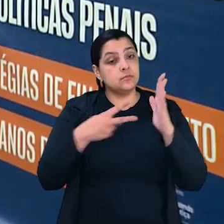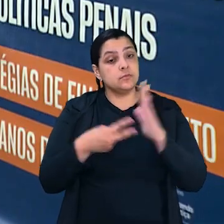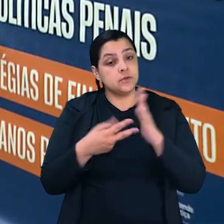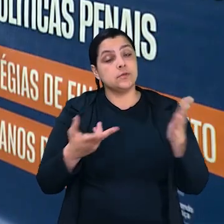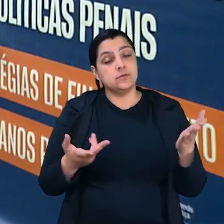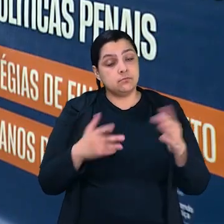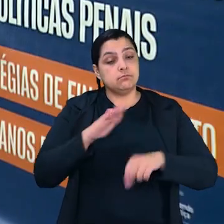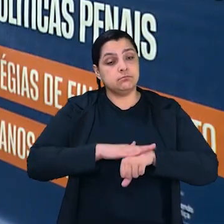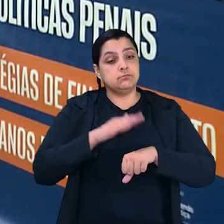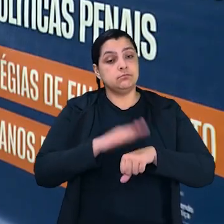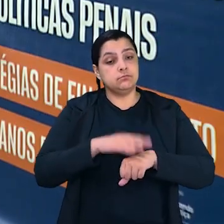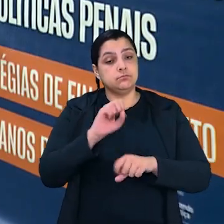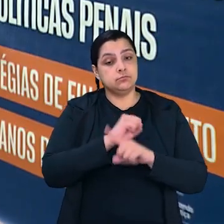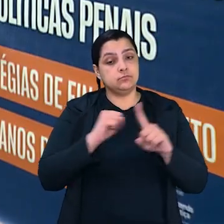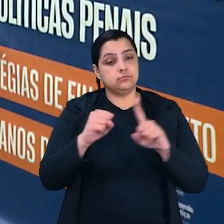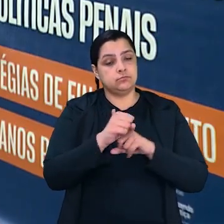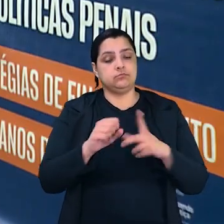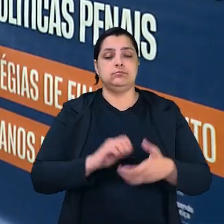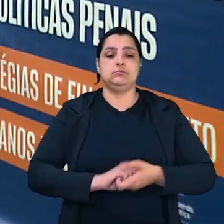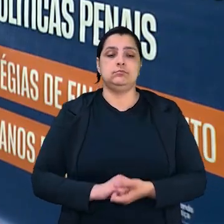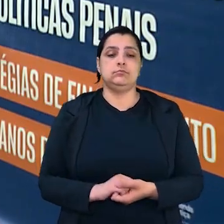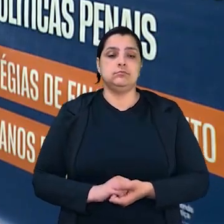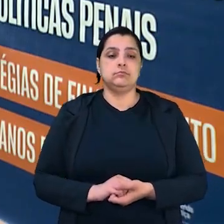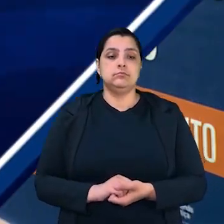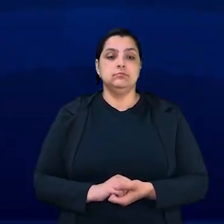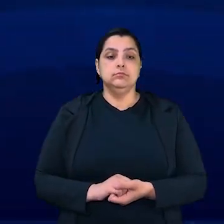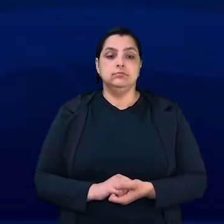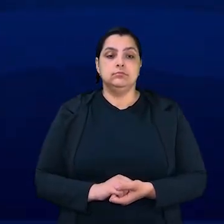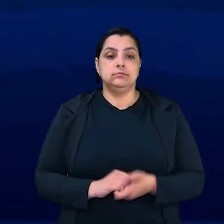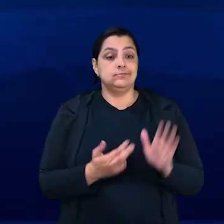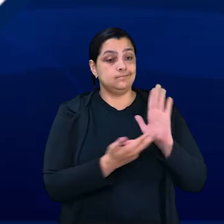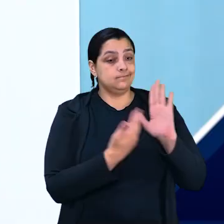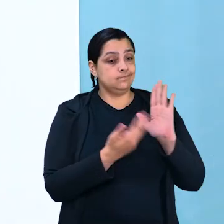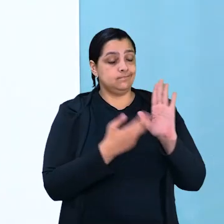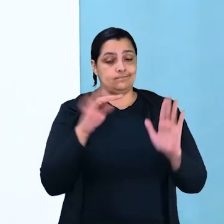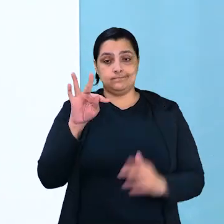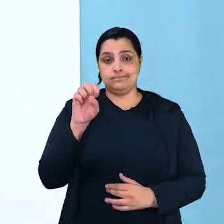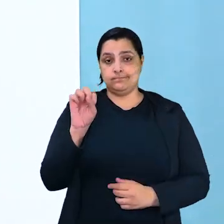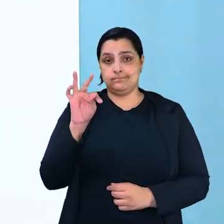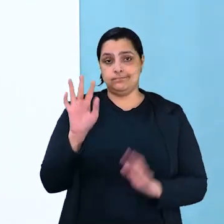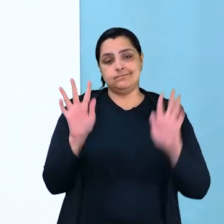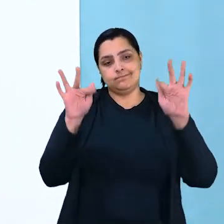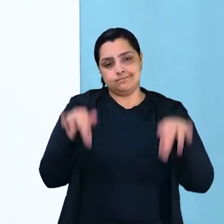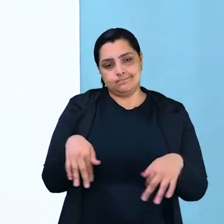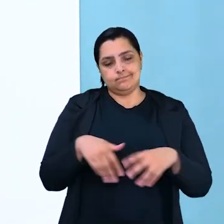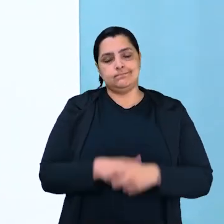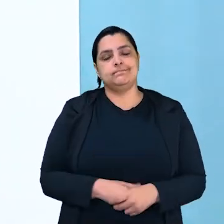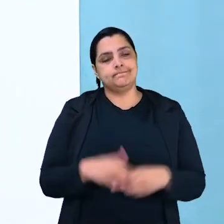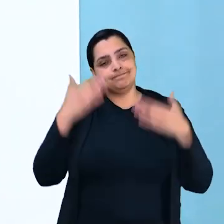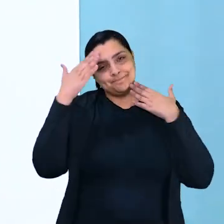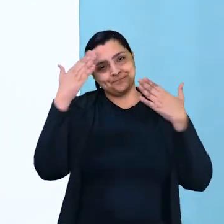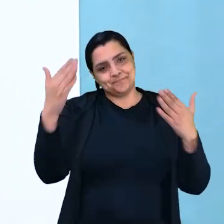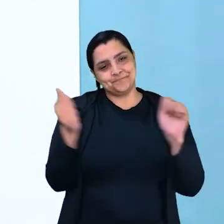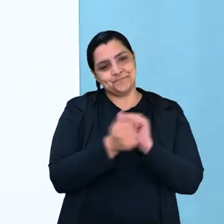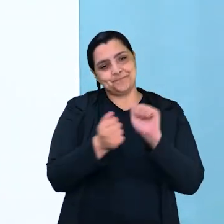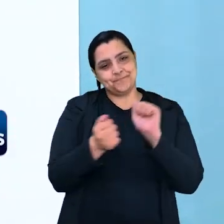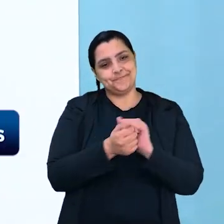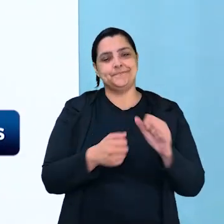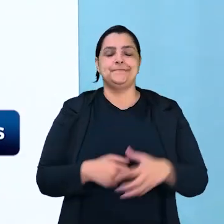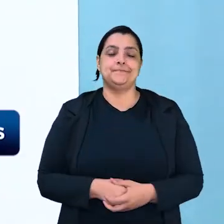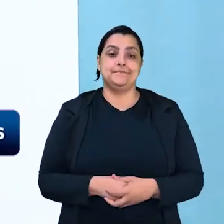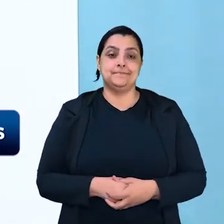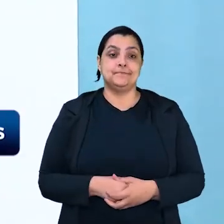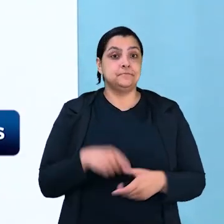investimento, na sociedade. O Revista TST de hoje termina aqui. Muito